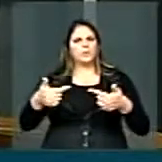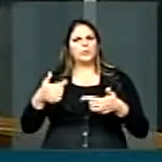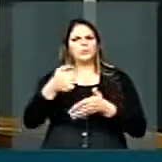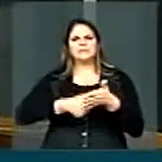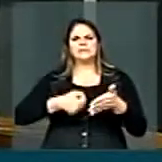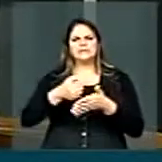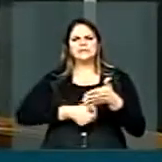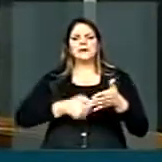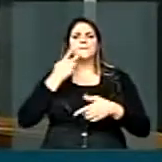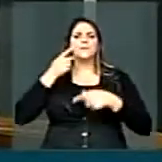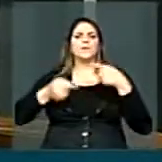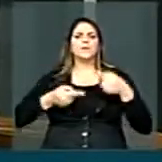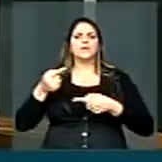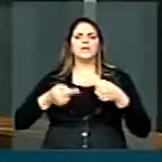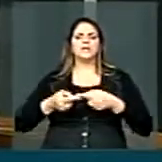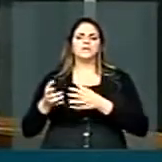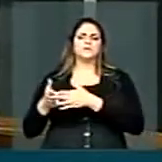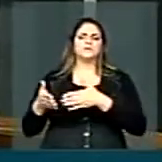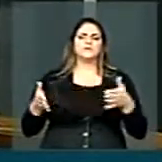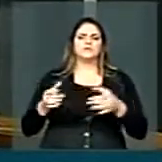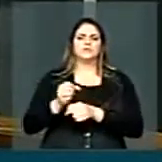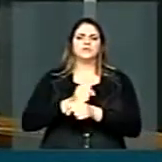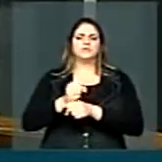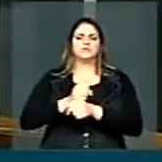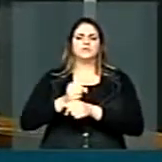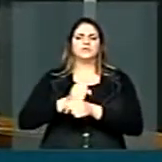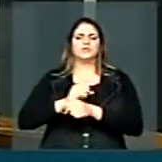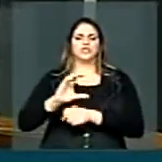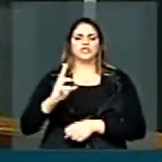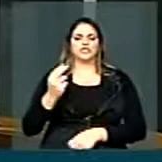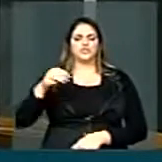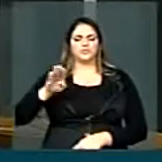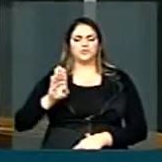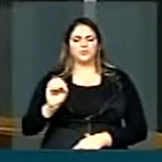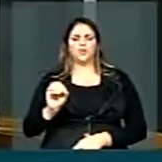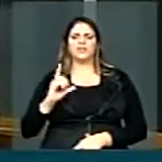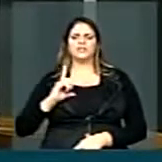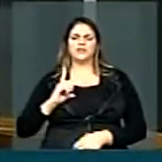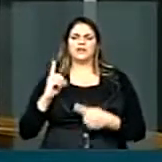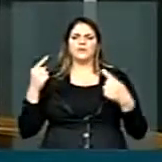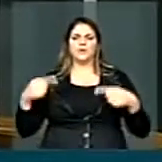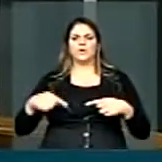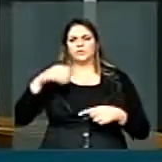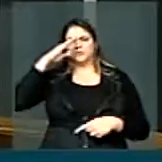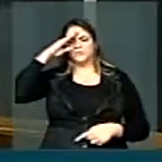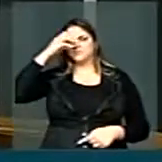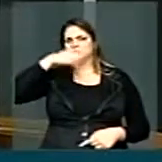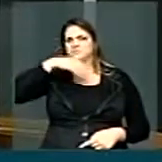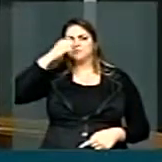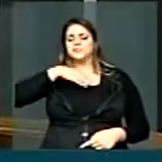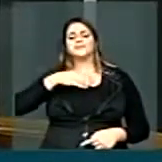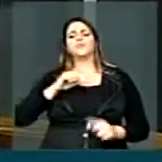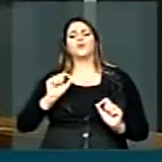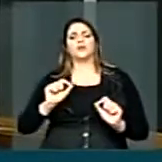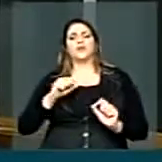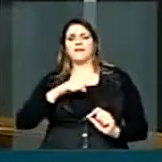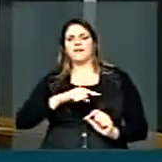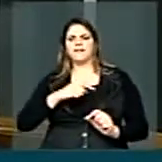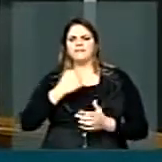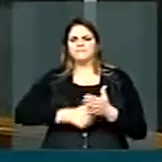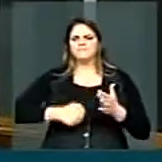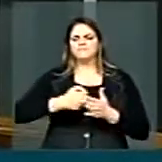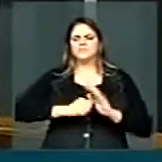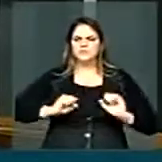durante os anos de chumbo do regime de exceção, e foi no confronto com as forças truculentas da opressão que forjou